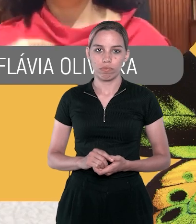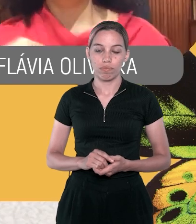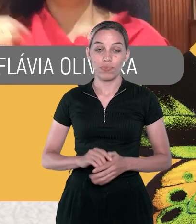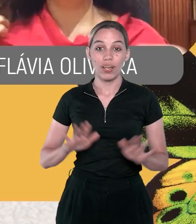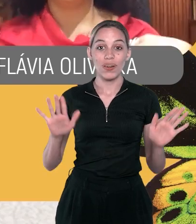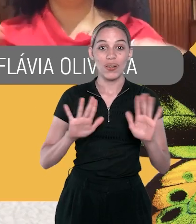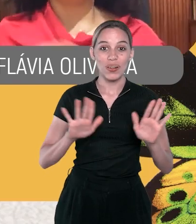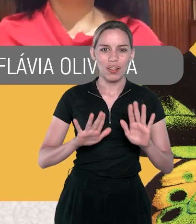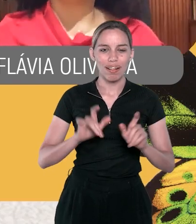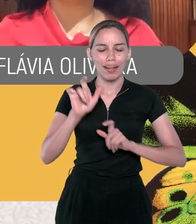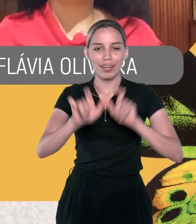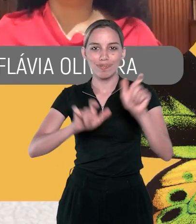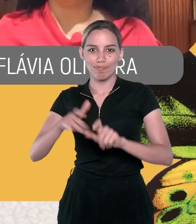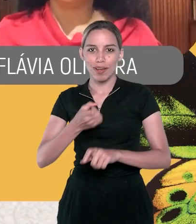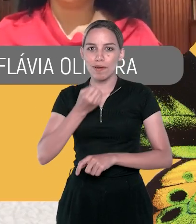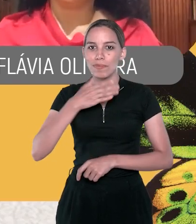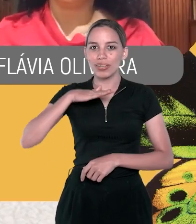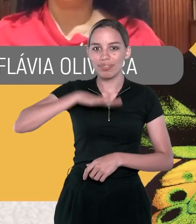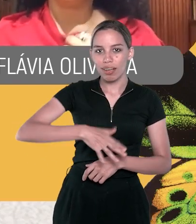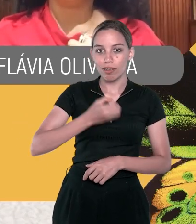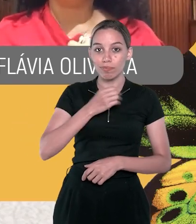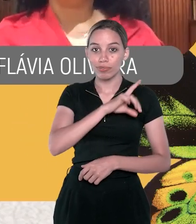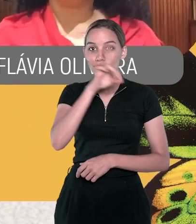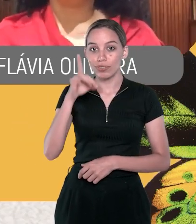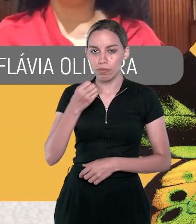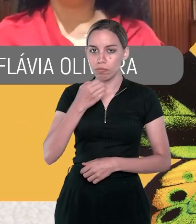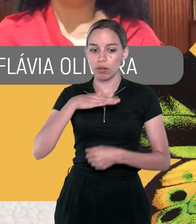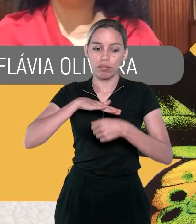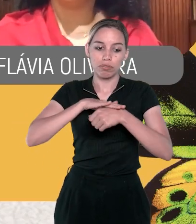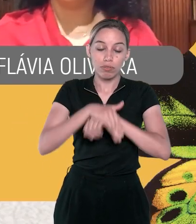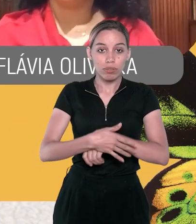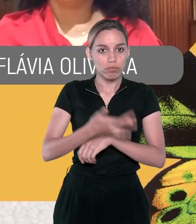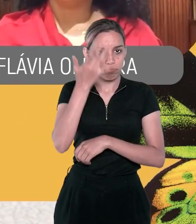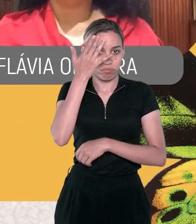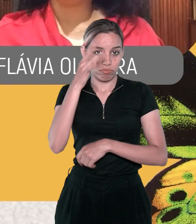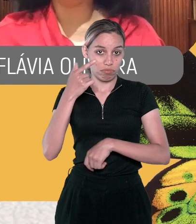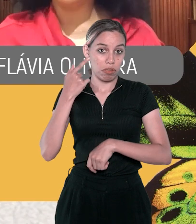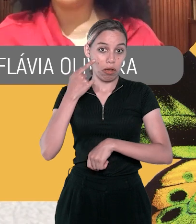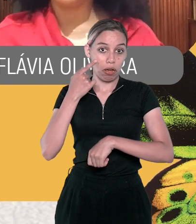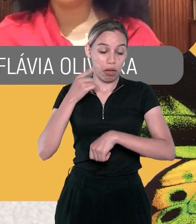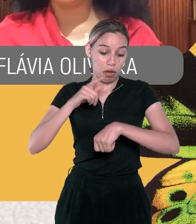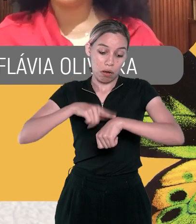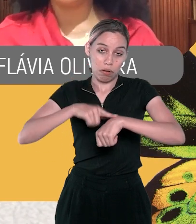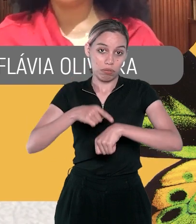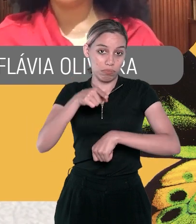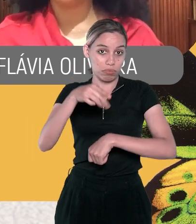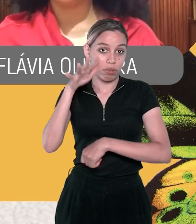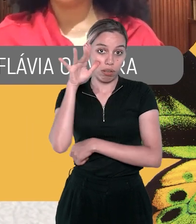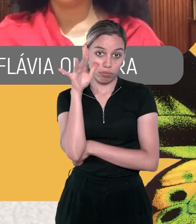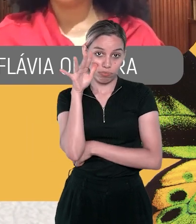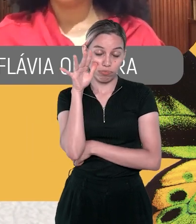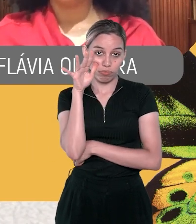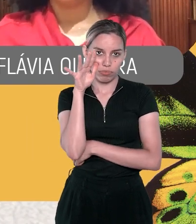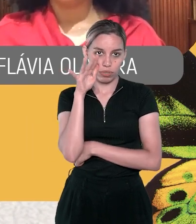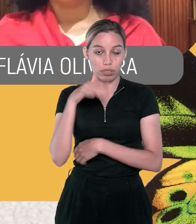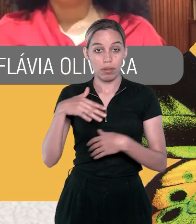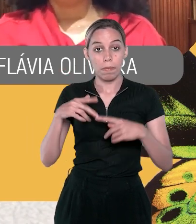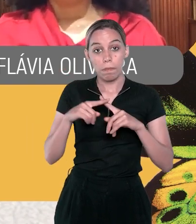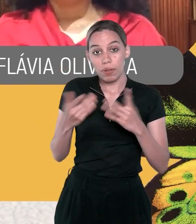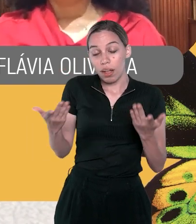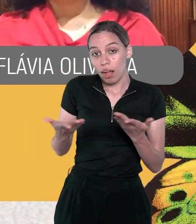Olá, gente, muito boa tarde. O escritor e apresentador Afonso Borges é um homem branco de cabelos e barba